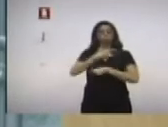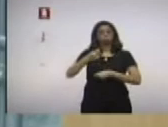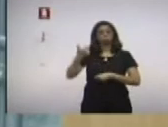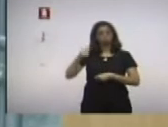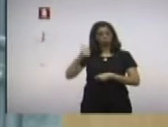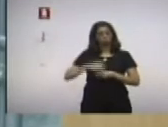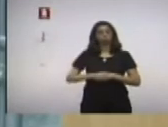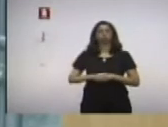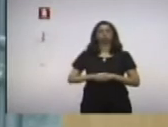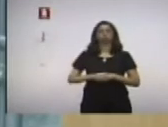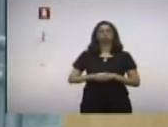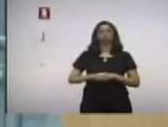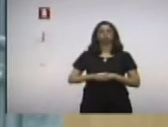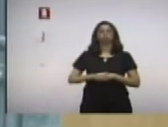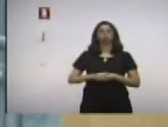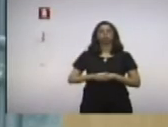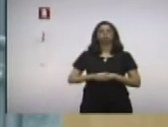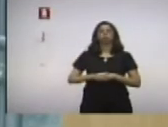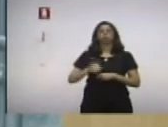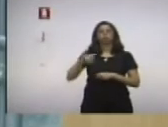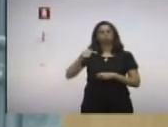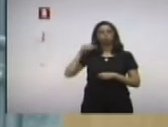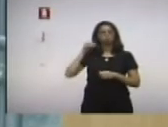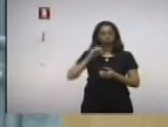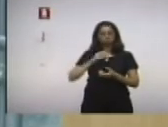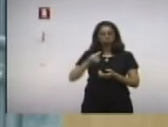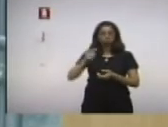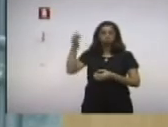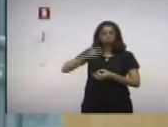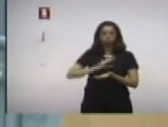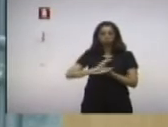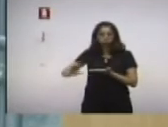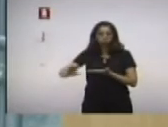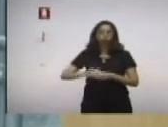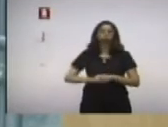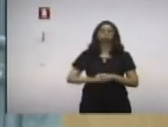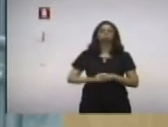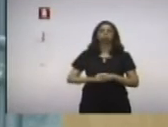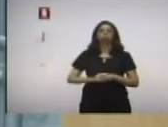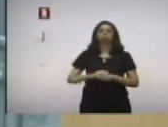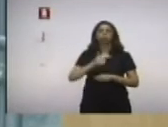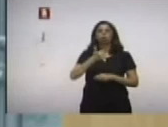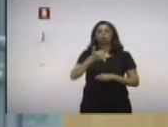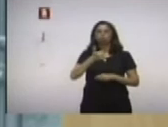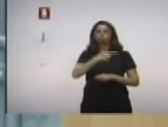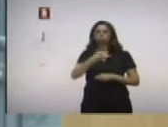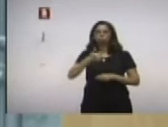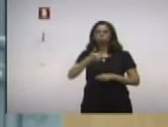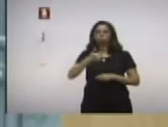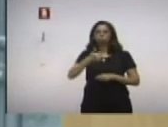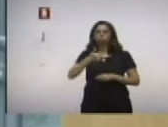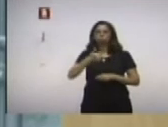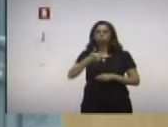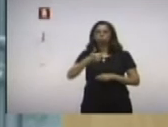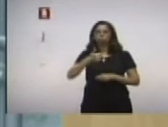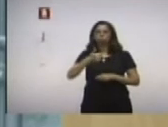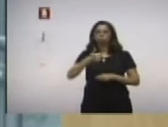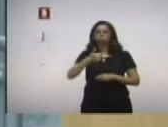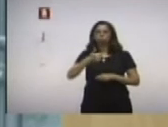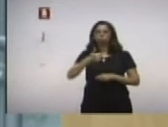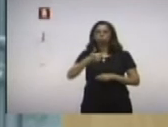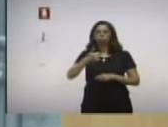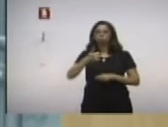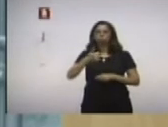cento 2012 foi investir 19,6 por cento em 2013 16,60 E nove porcento